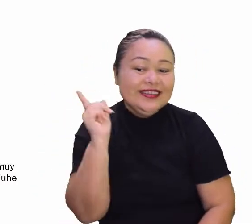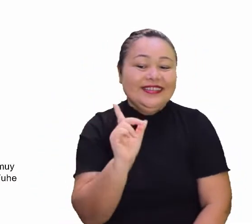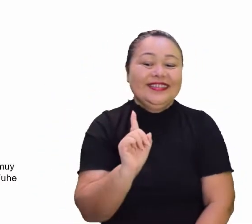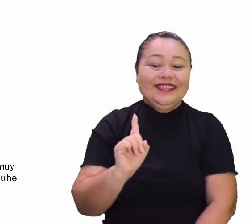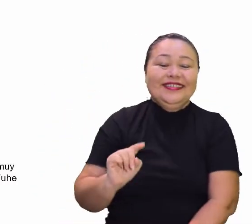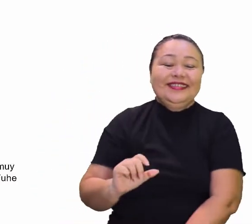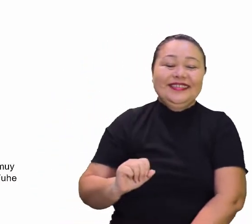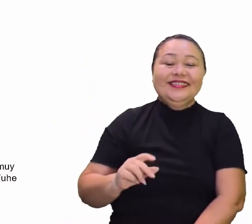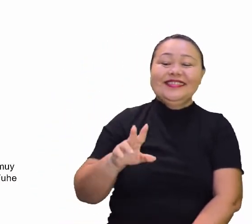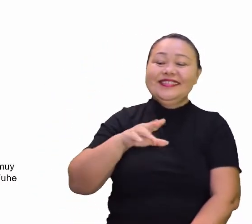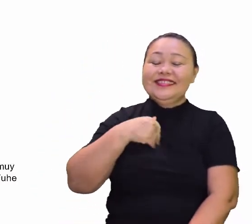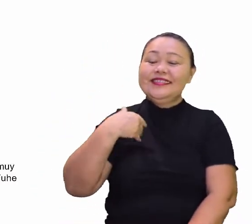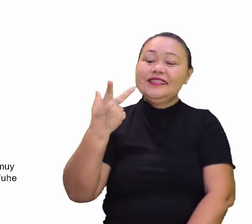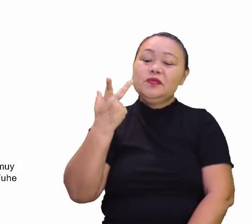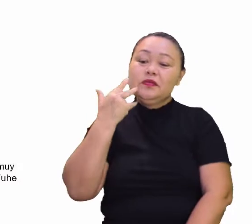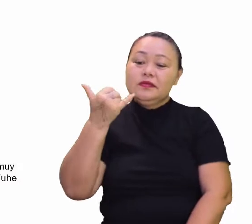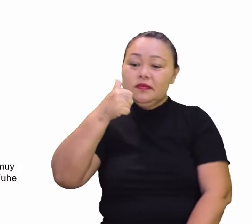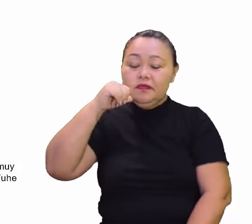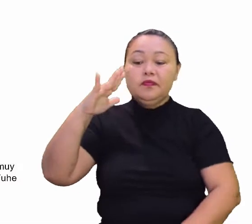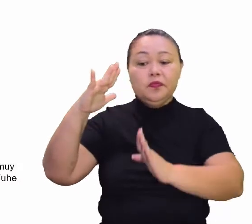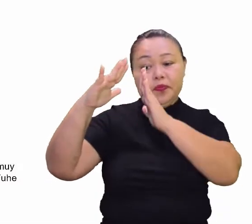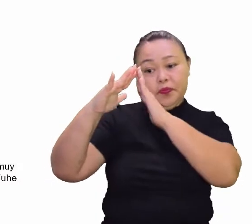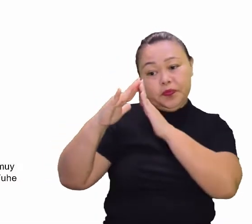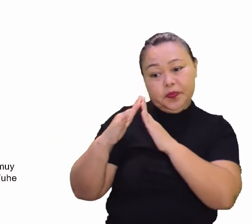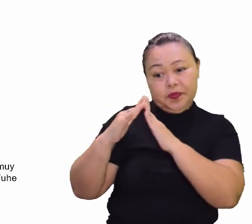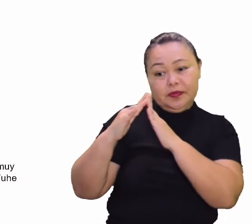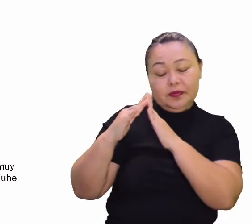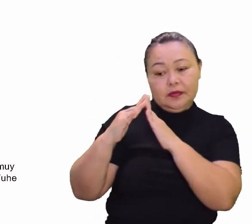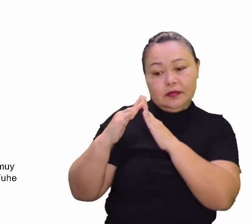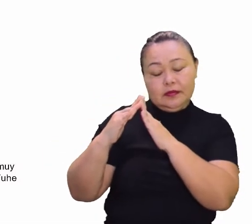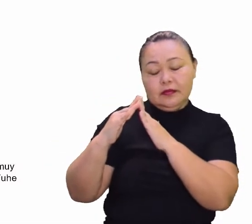Rogério, meus pais moravam ali na